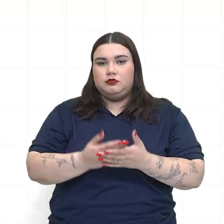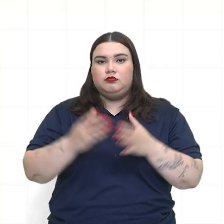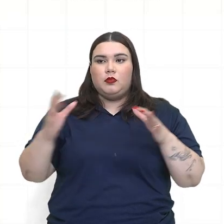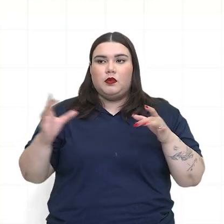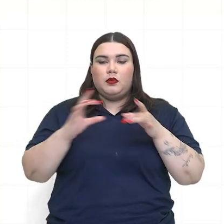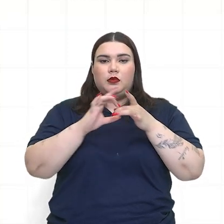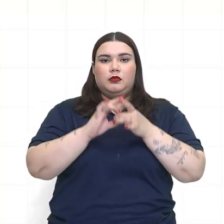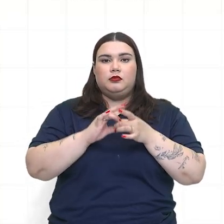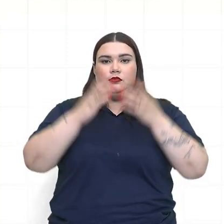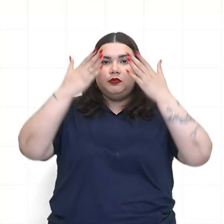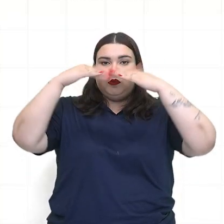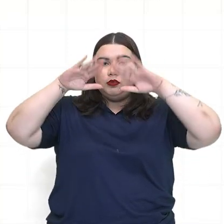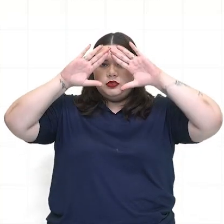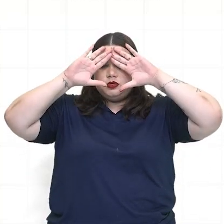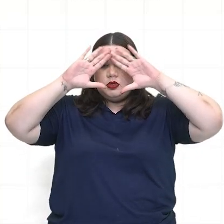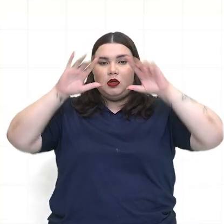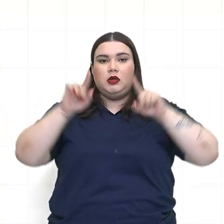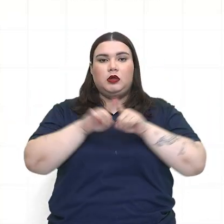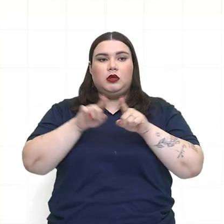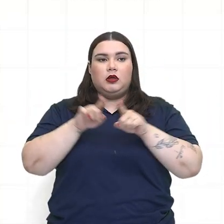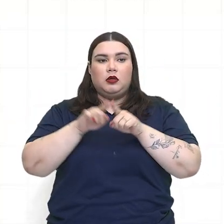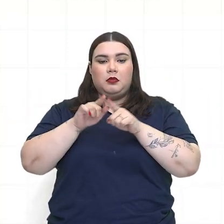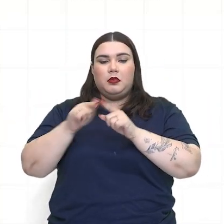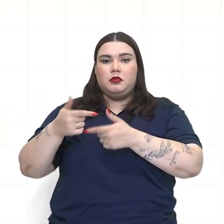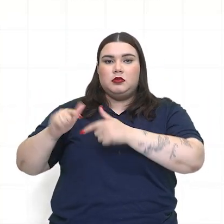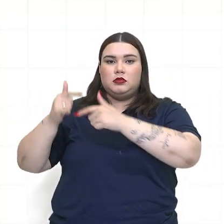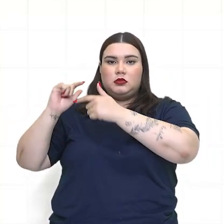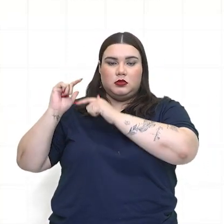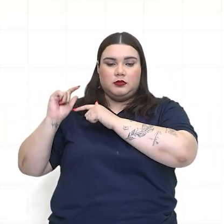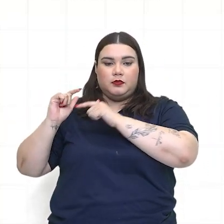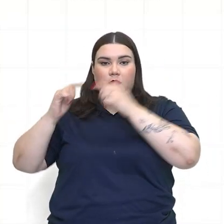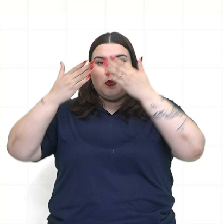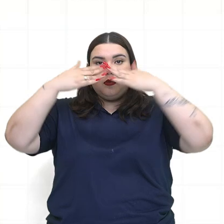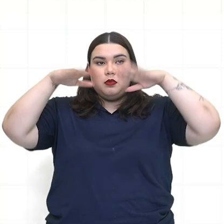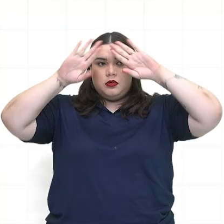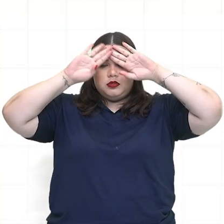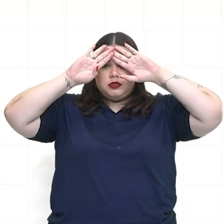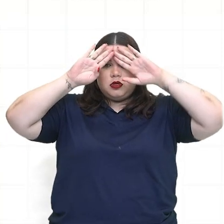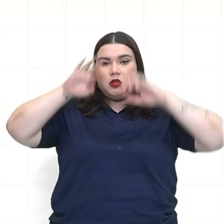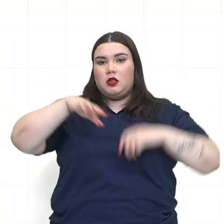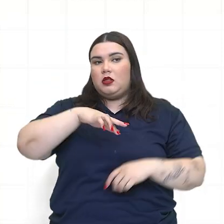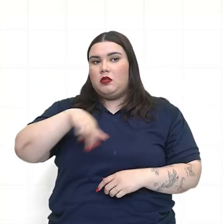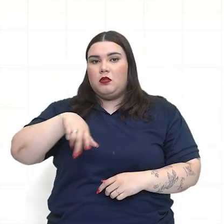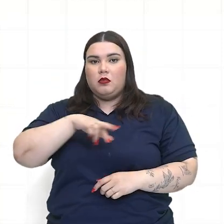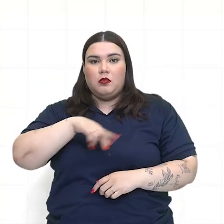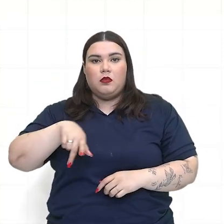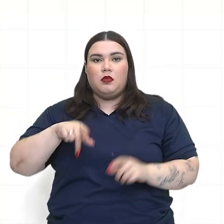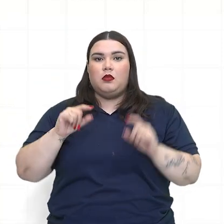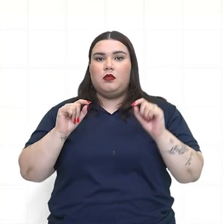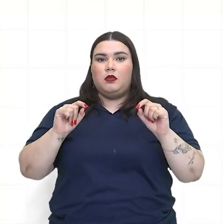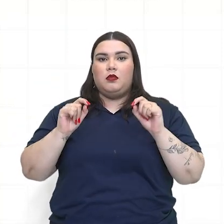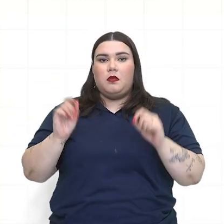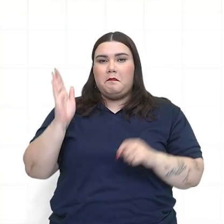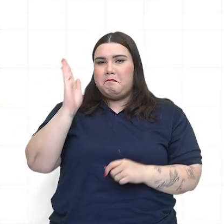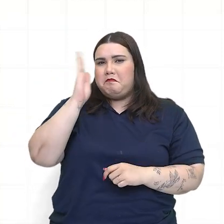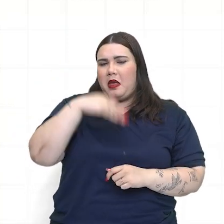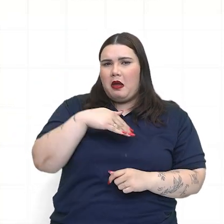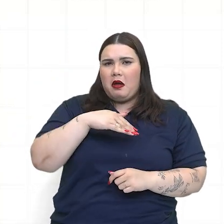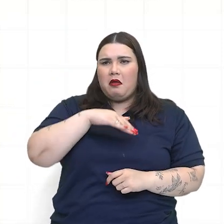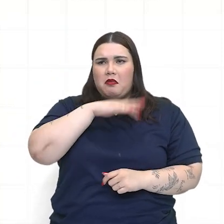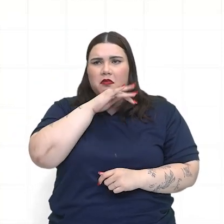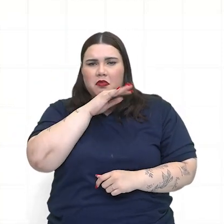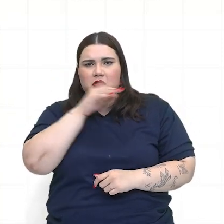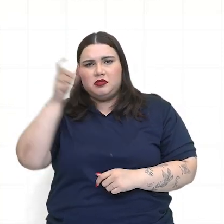orixás. E vamos fazer um adendo aqui. Os orixás não são do mal, não